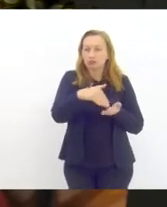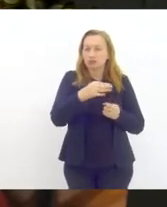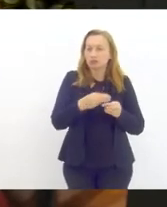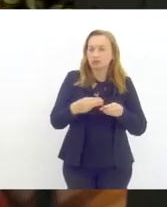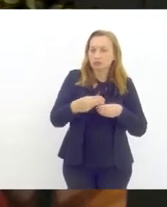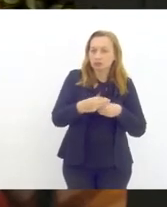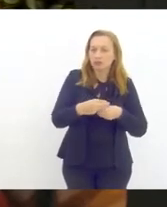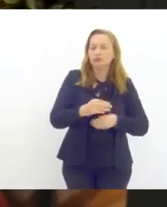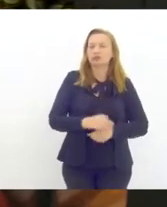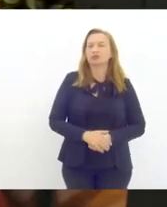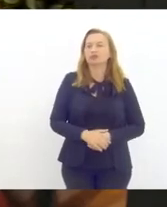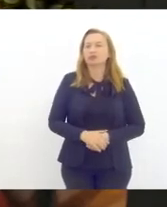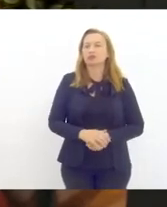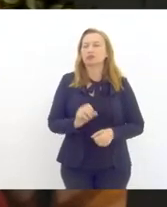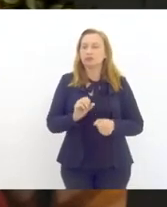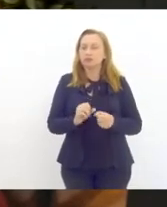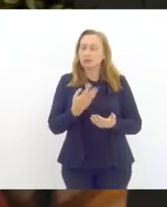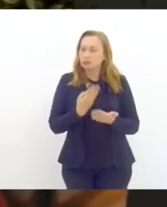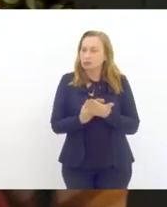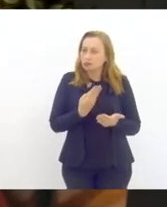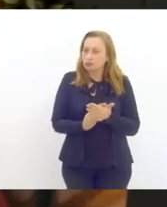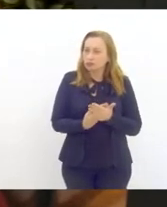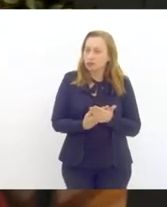a realização desse estudo.